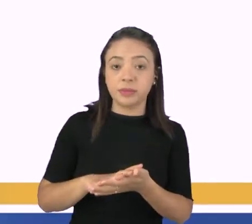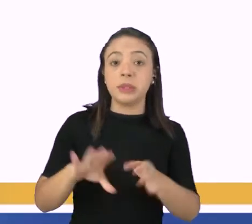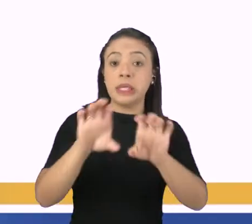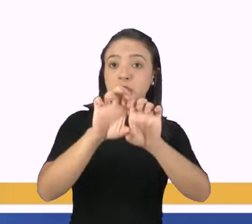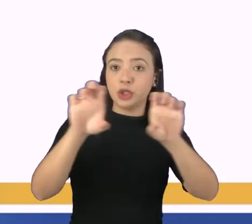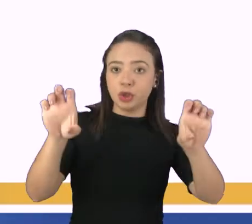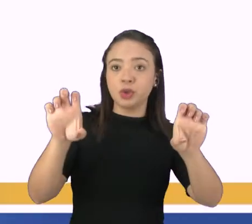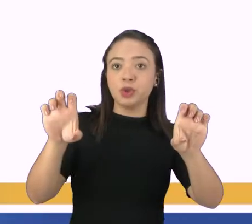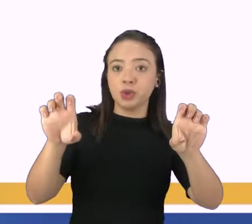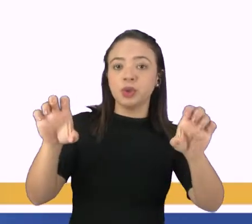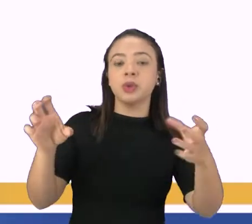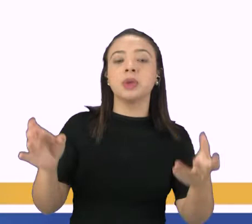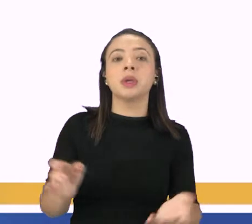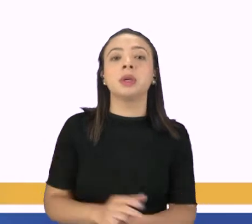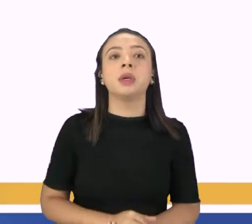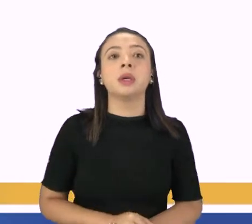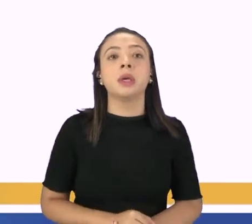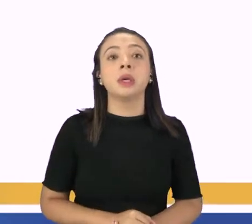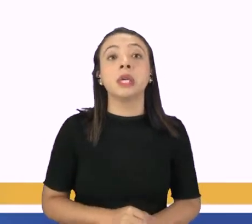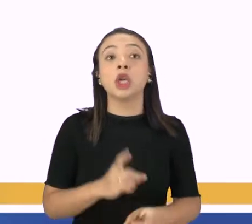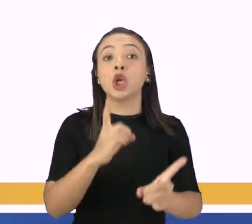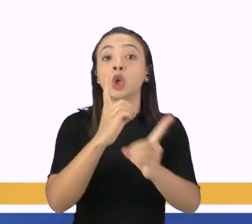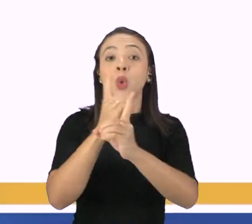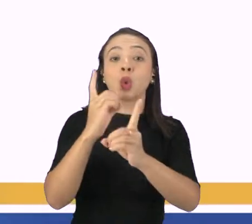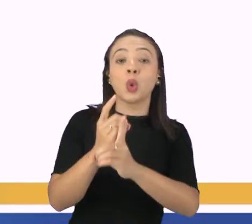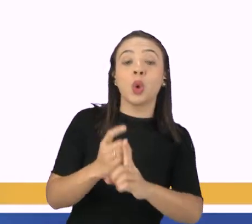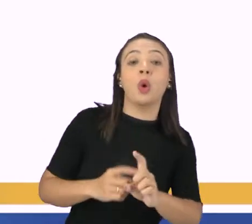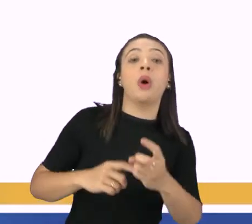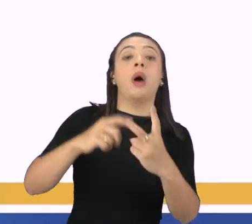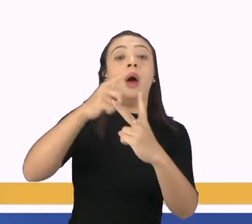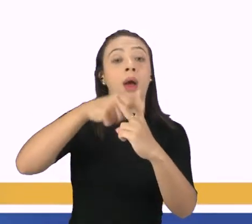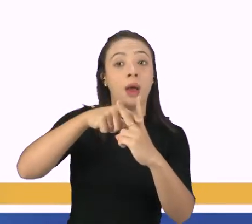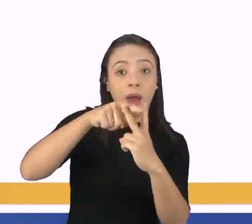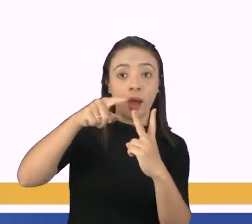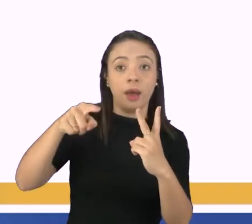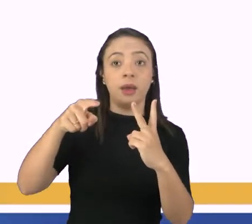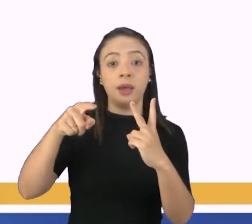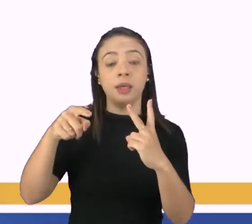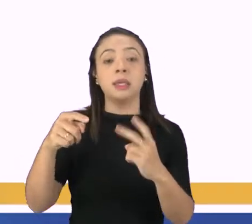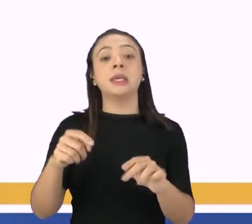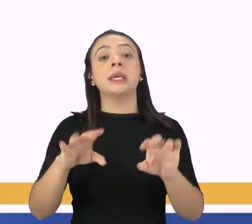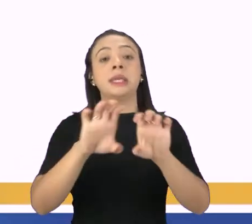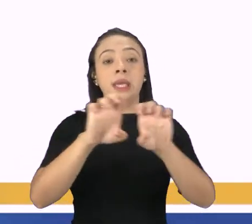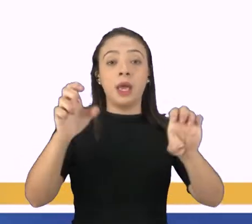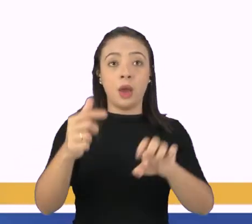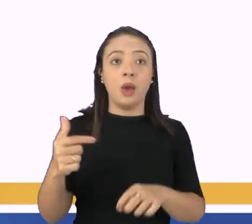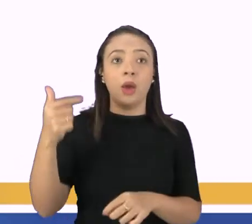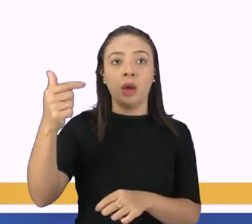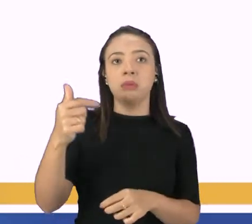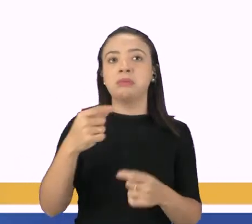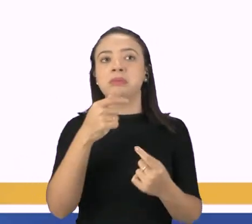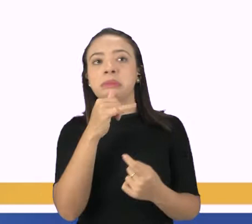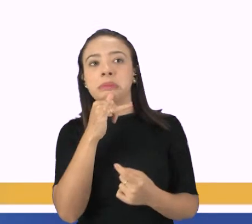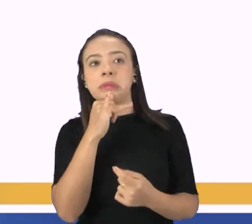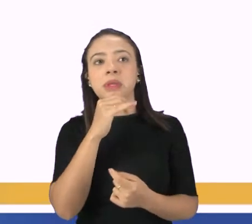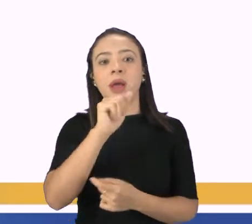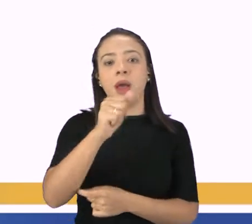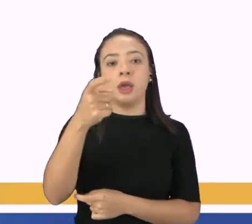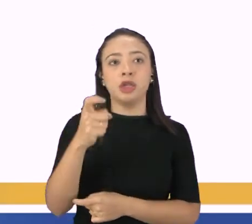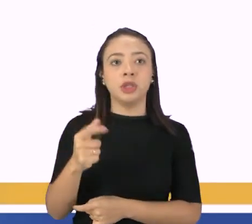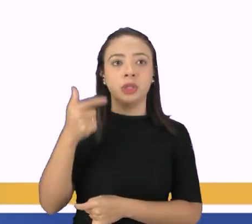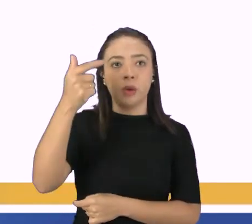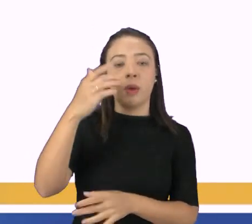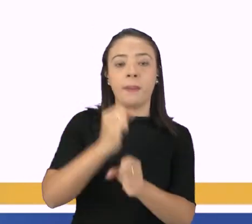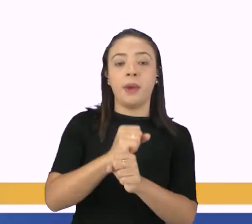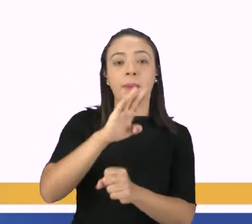completas, isto é, vamos obter as raízes das equações do segundo grau do tipo ax² mais bx mais c